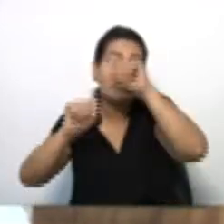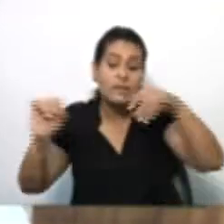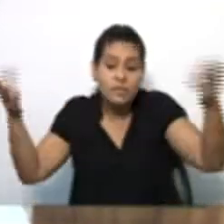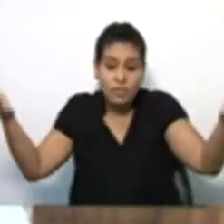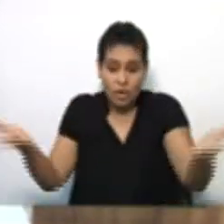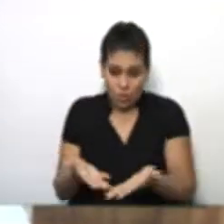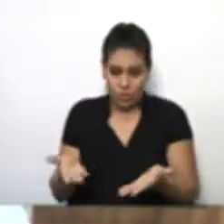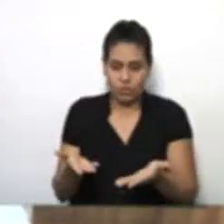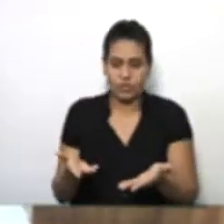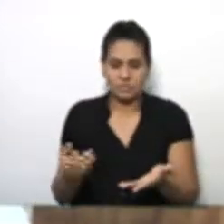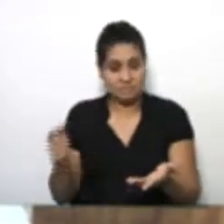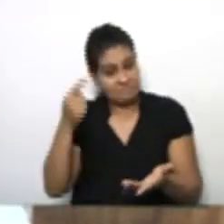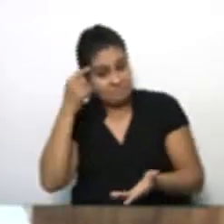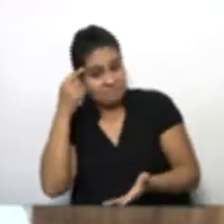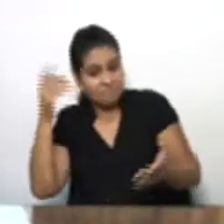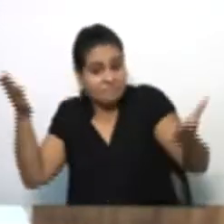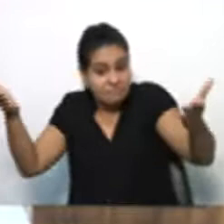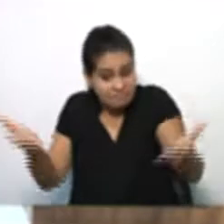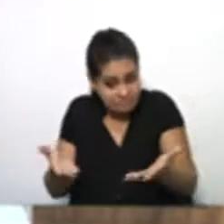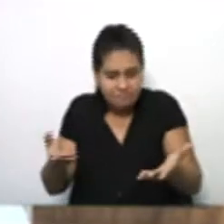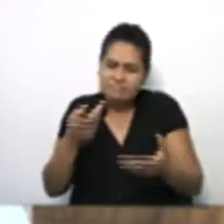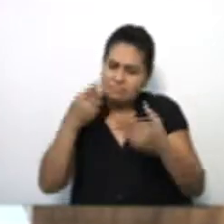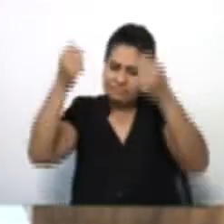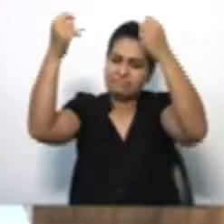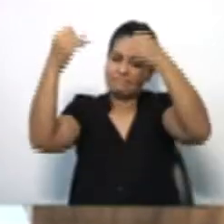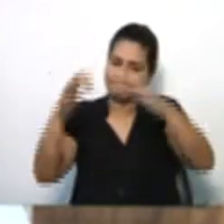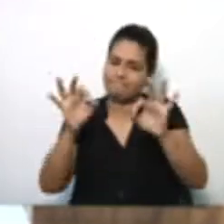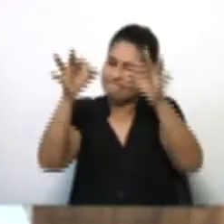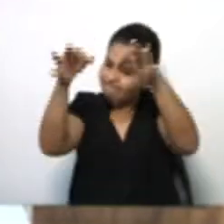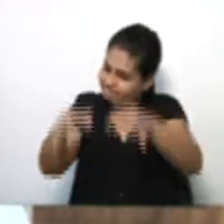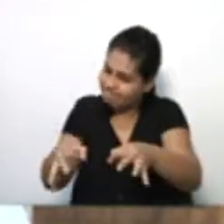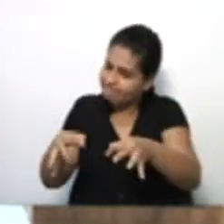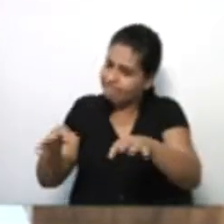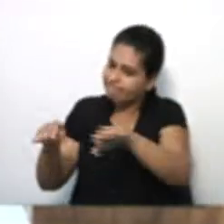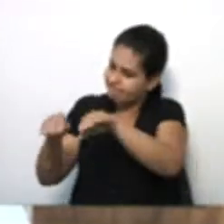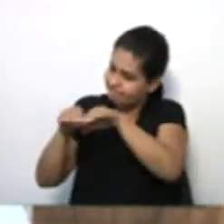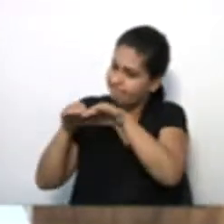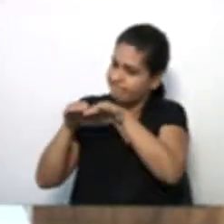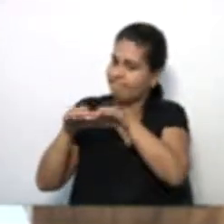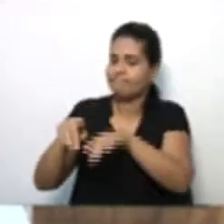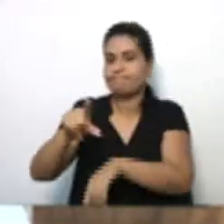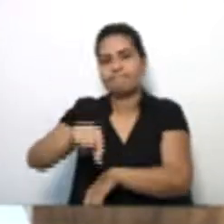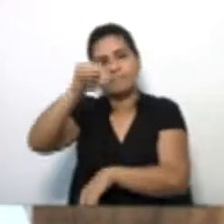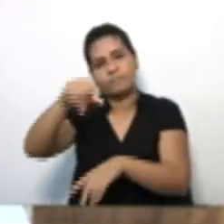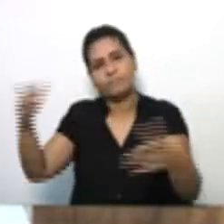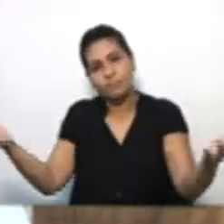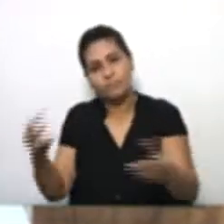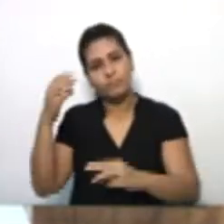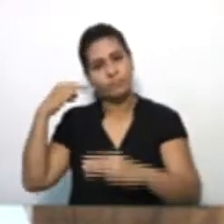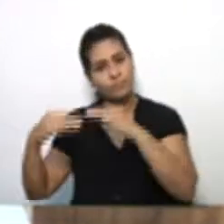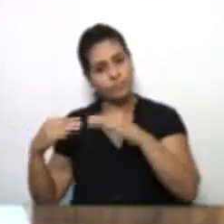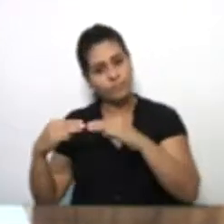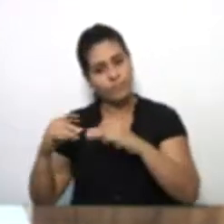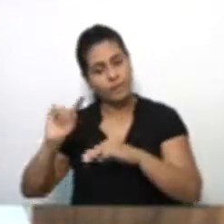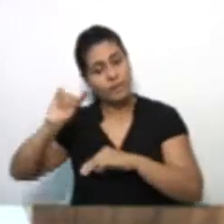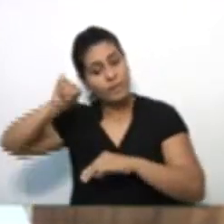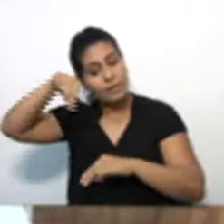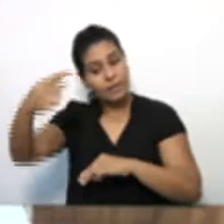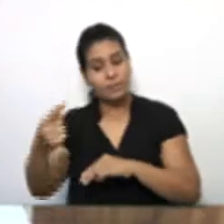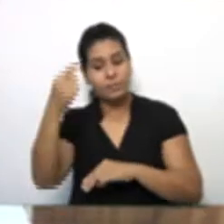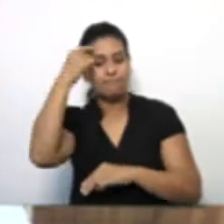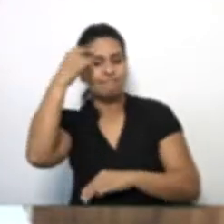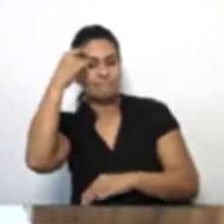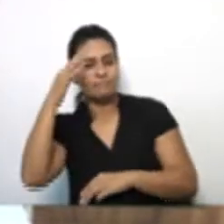Então a gente decide hoje, como o professor falou muito bem ali, faz a escolha dos métodos para